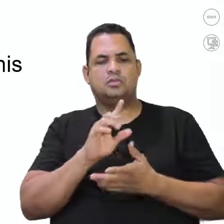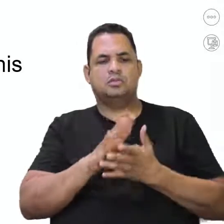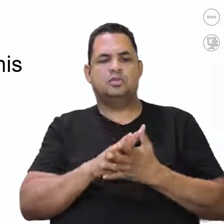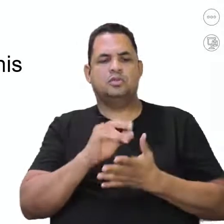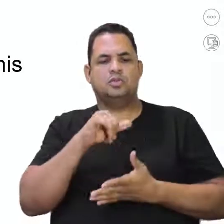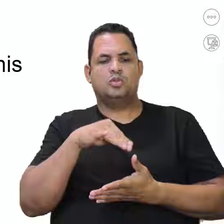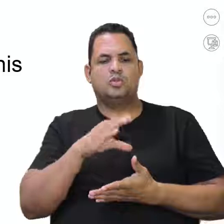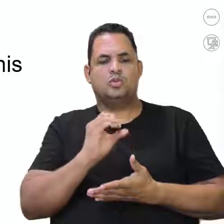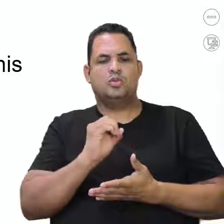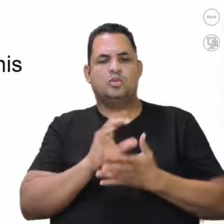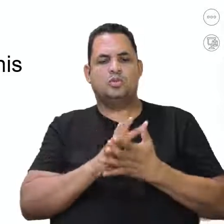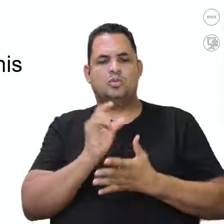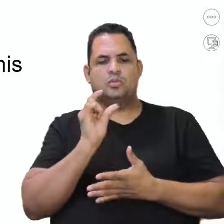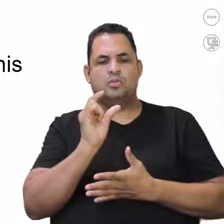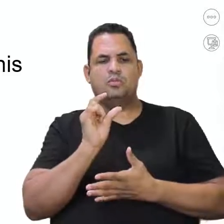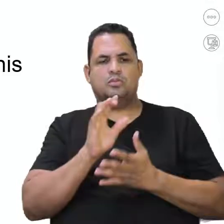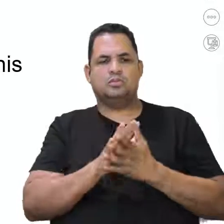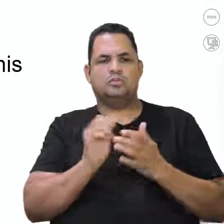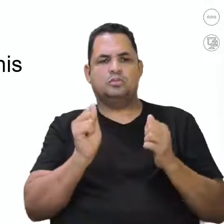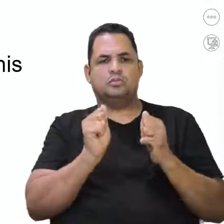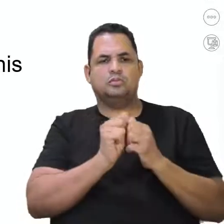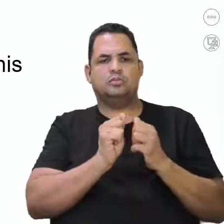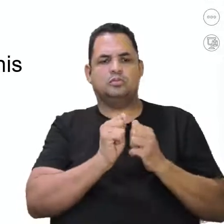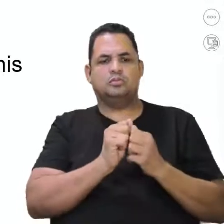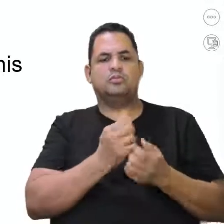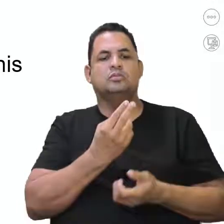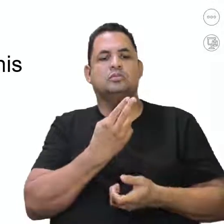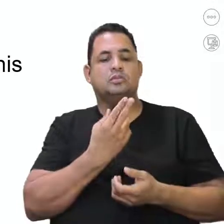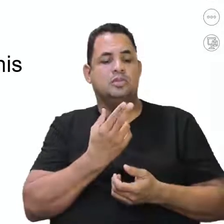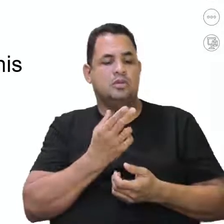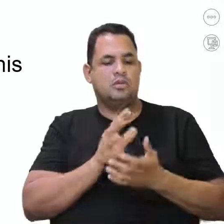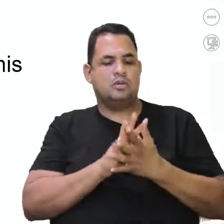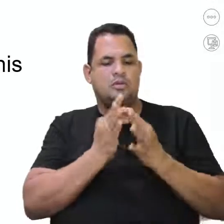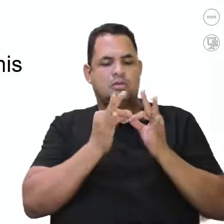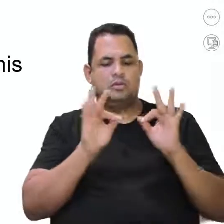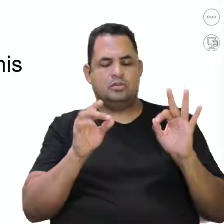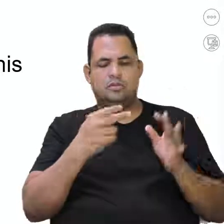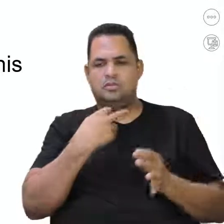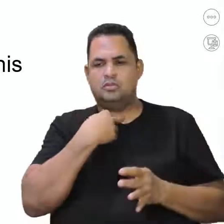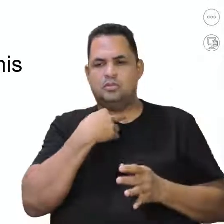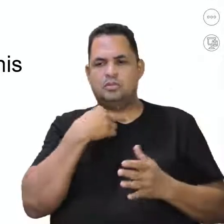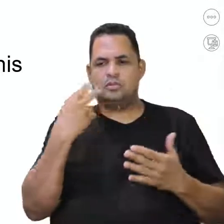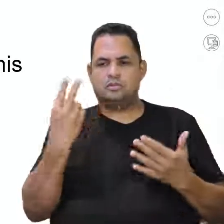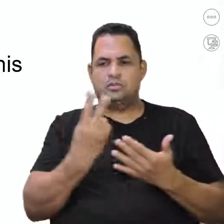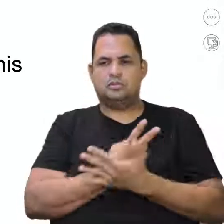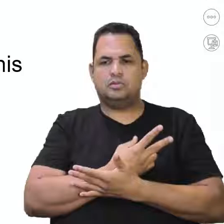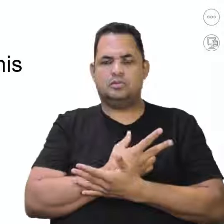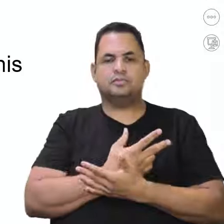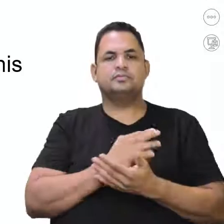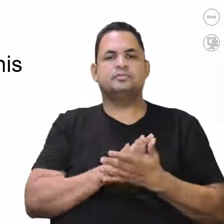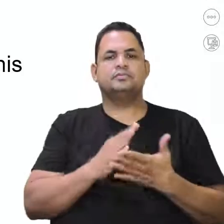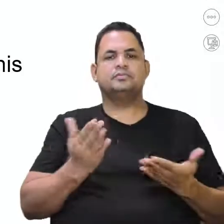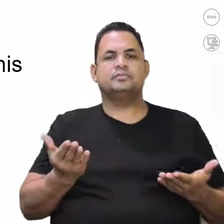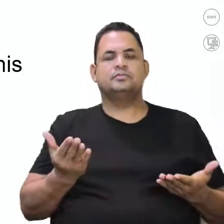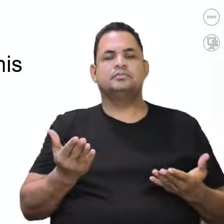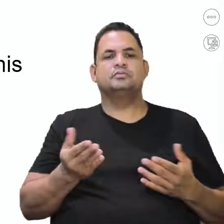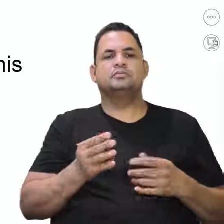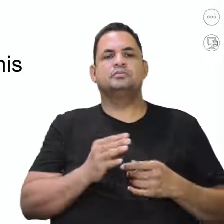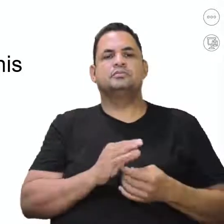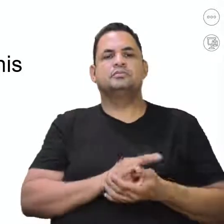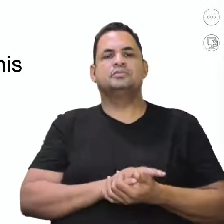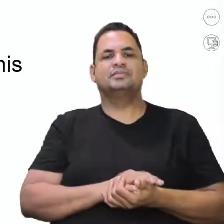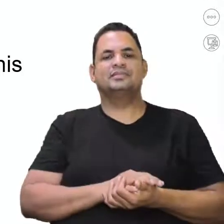o no, essa palavrinha aqui, juntos numa mesma frase. Não pode acontecer isso. Aliás, isso até acontece